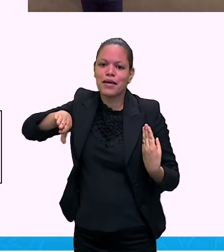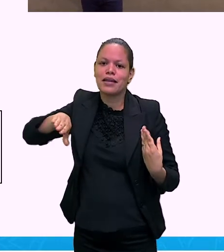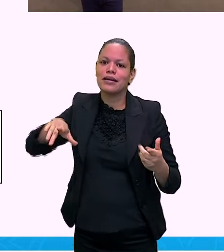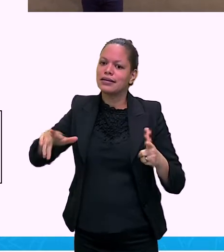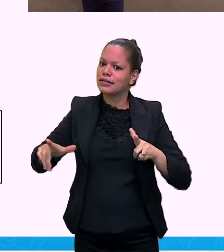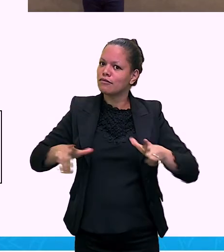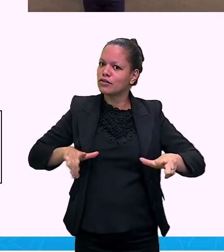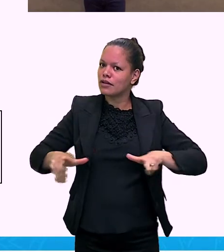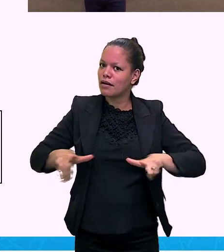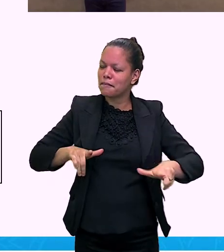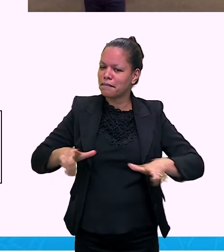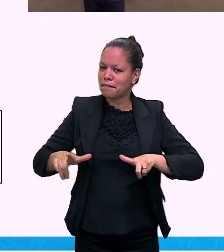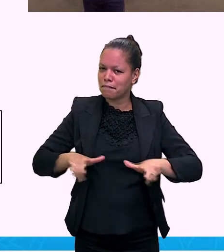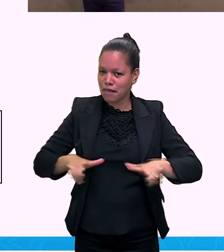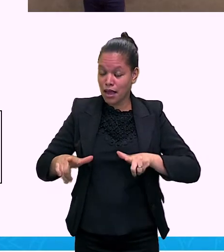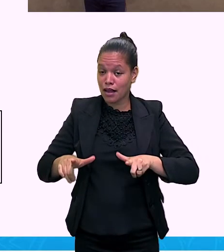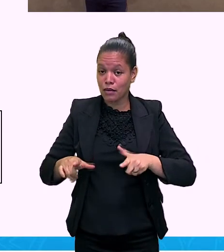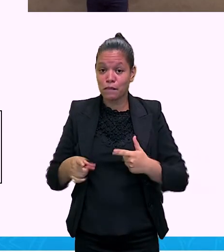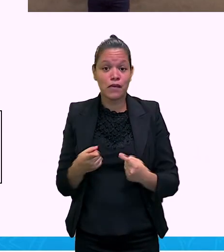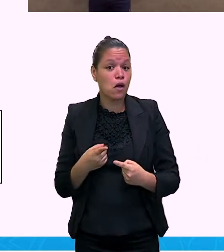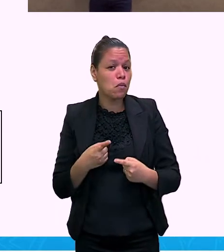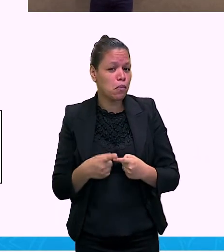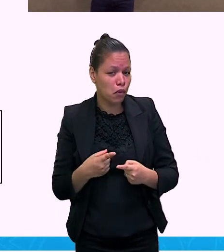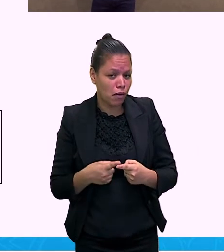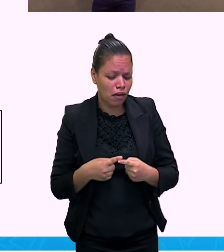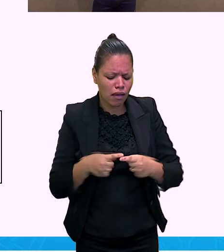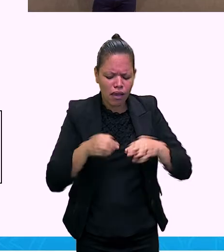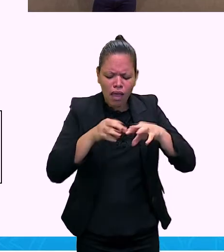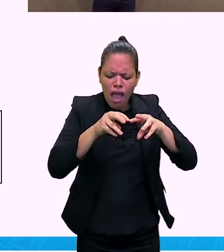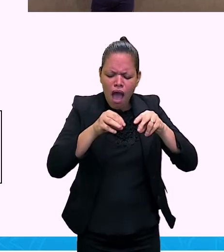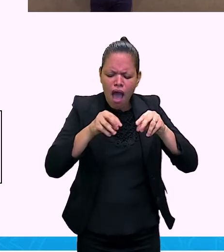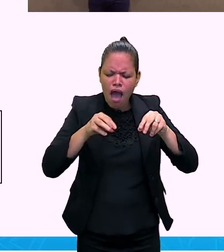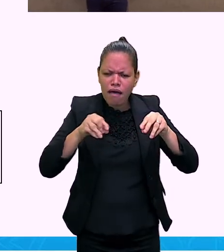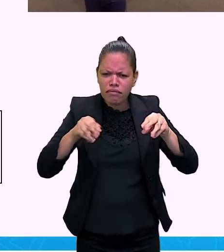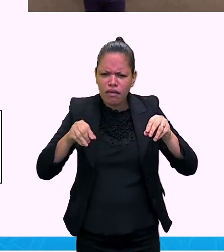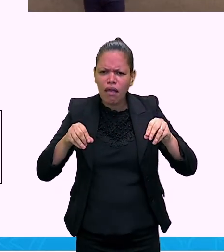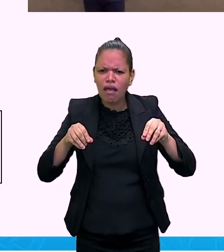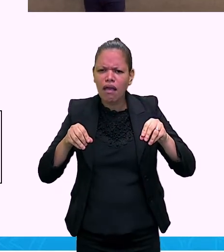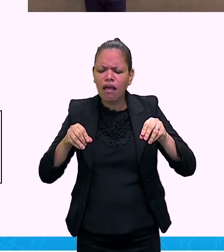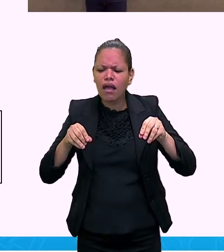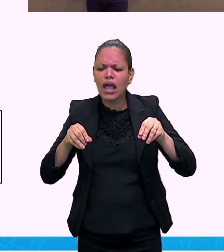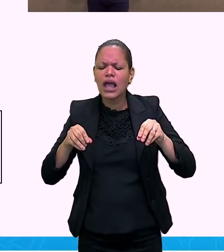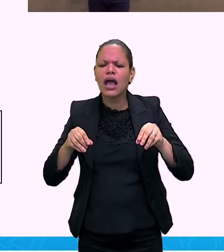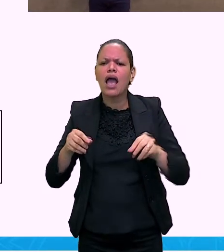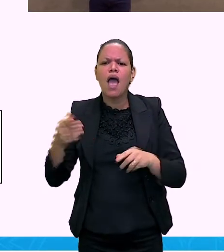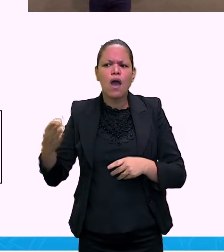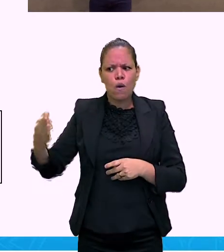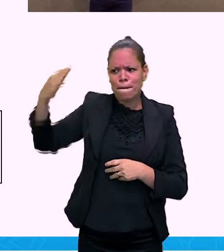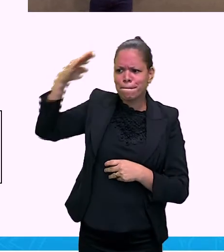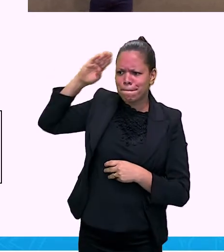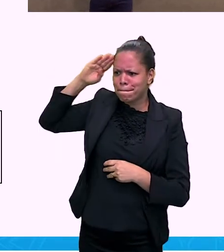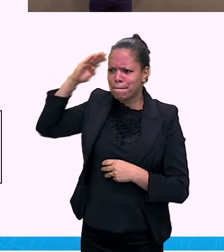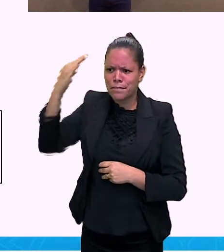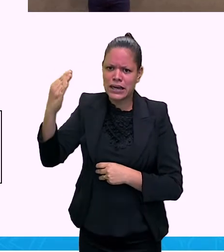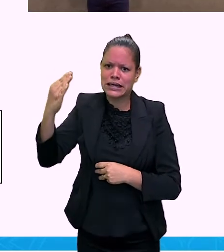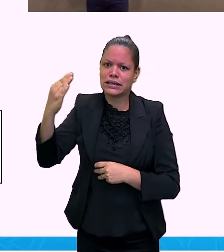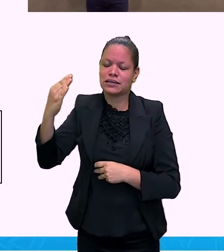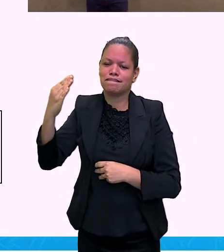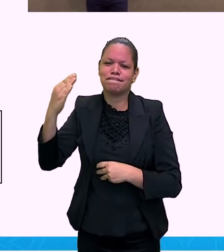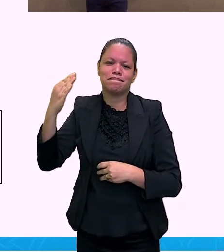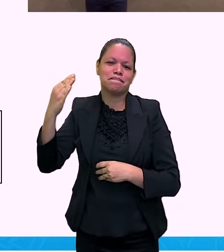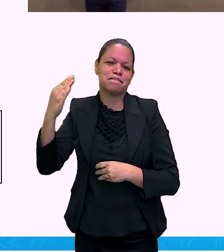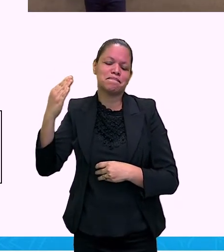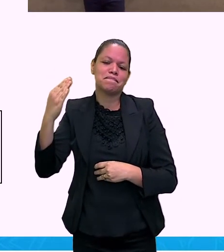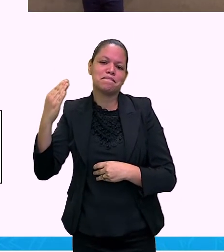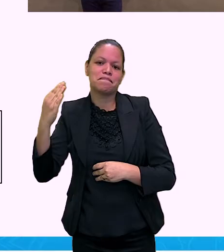diferença igualitária. Porque como a terra era a principal fonte de alimento e de recursos, então todos eles tinham que cuidar. Então não era só